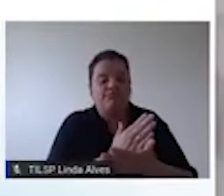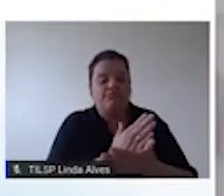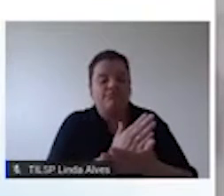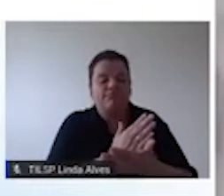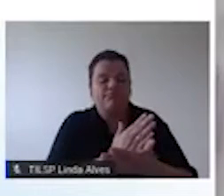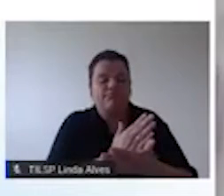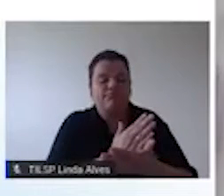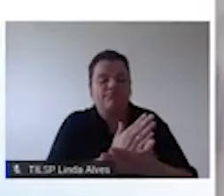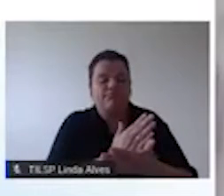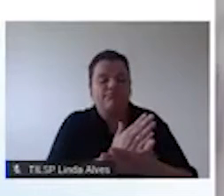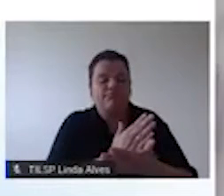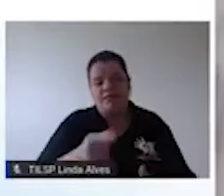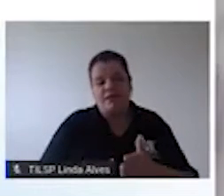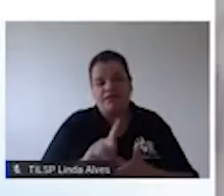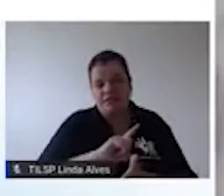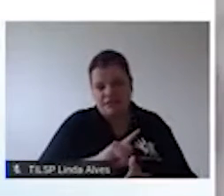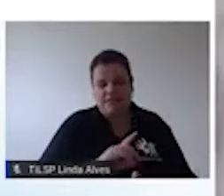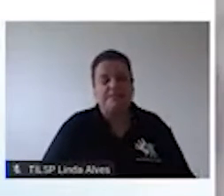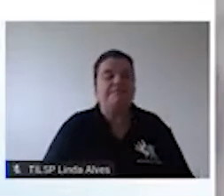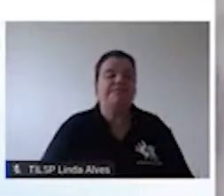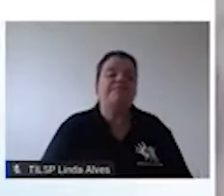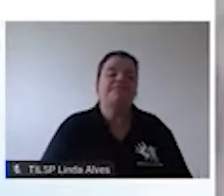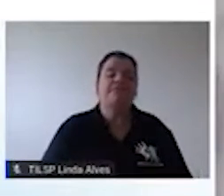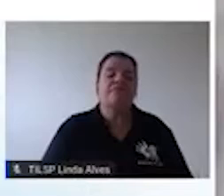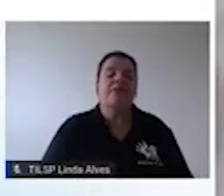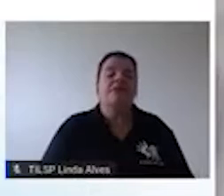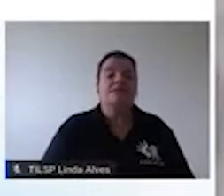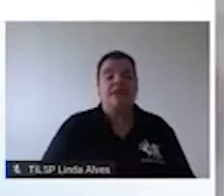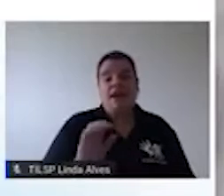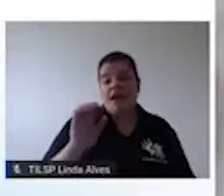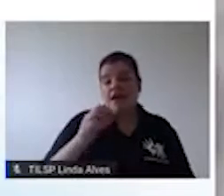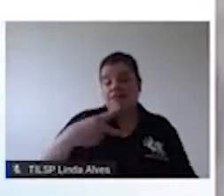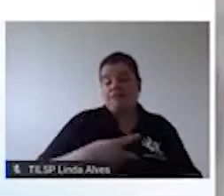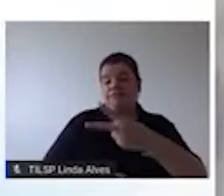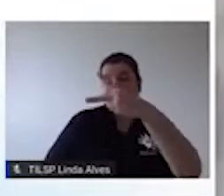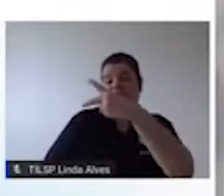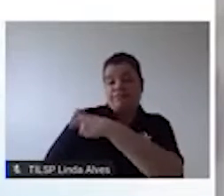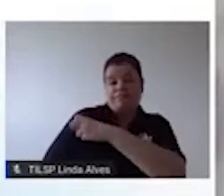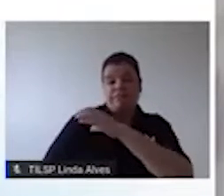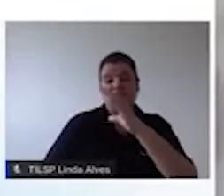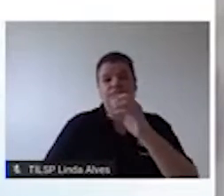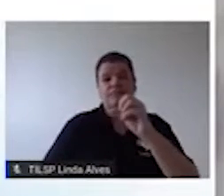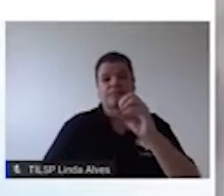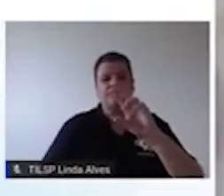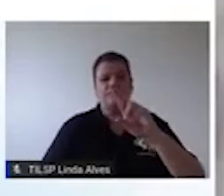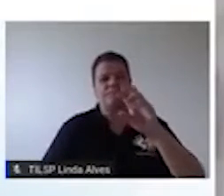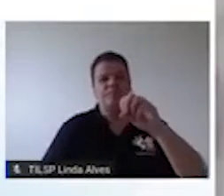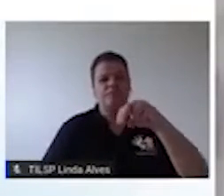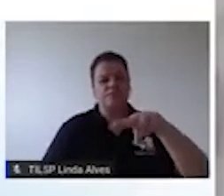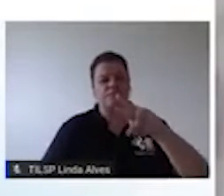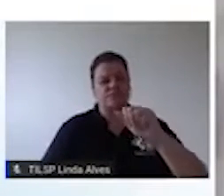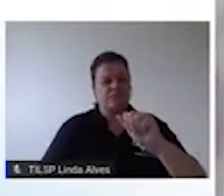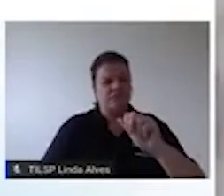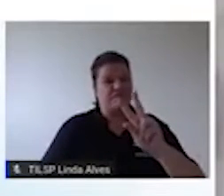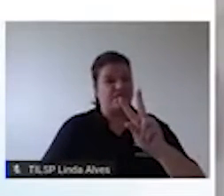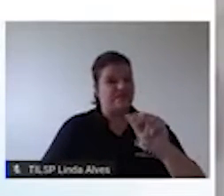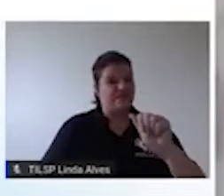o registro para o lançamento no mercado. A vacina Coronavac ela está praticamente pronta,